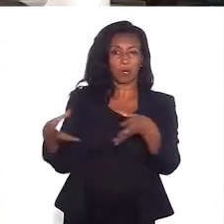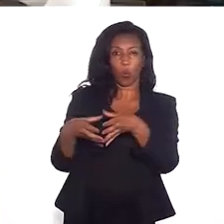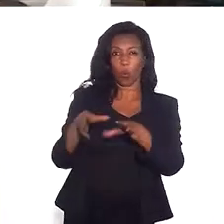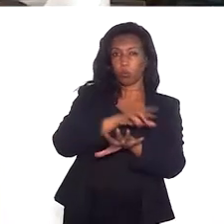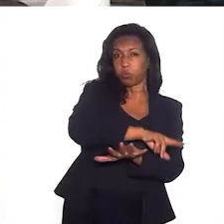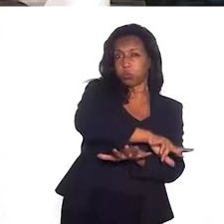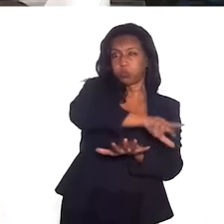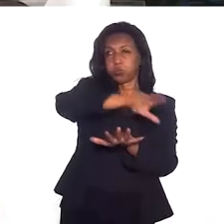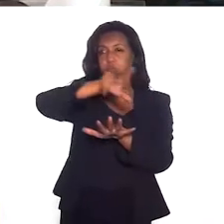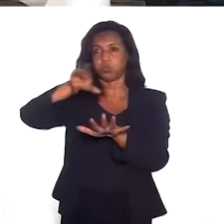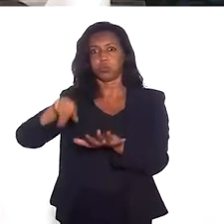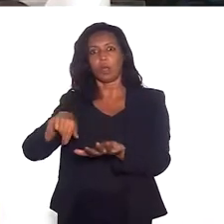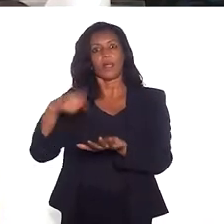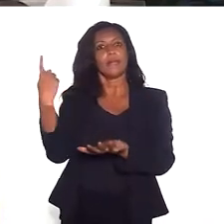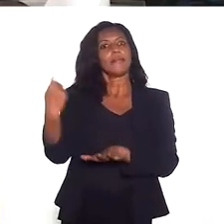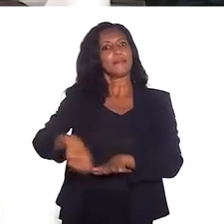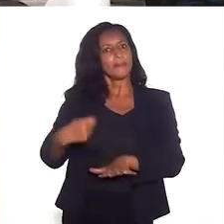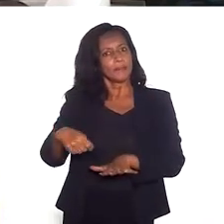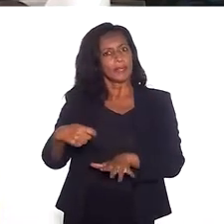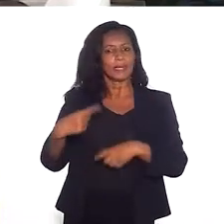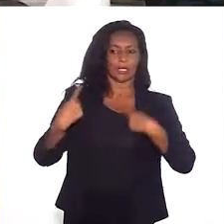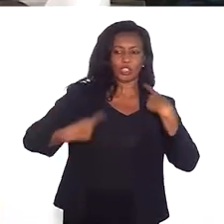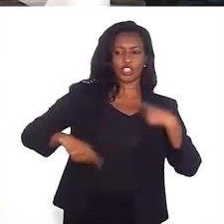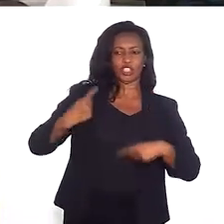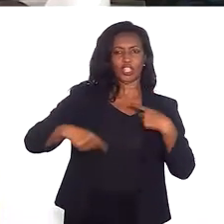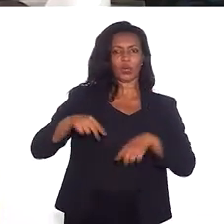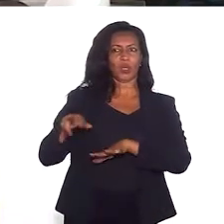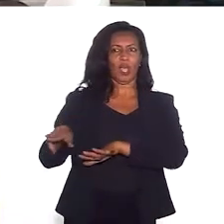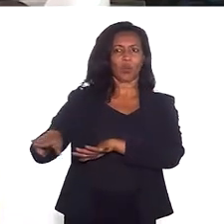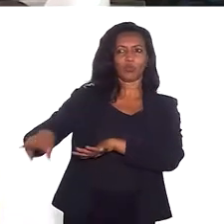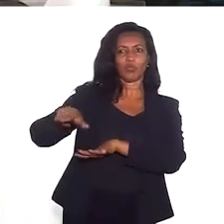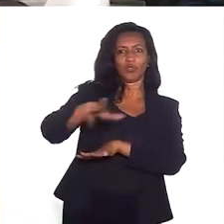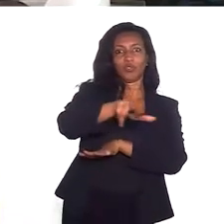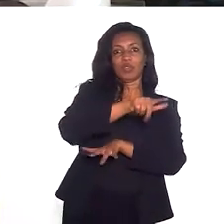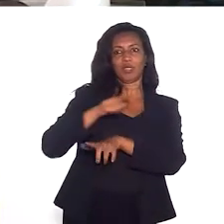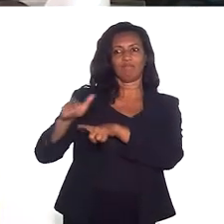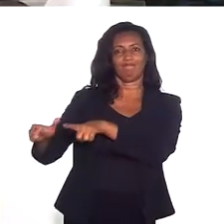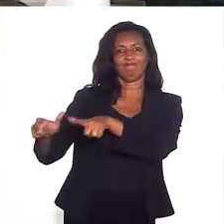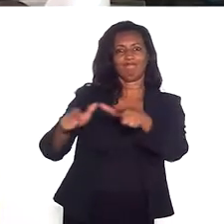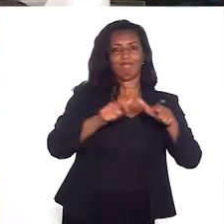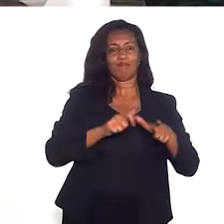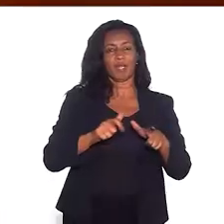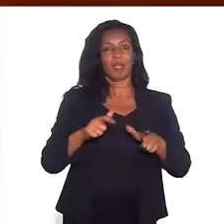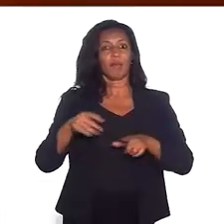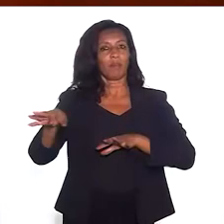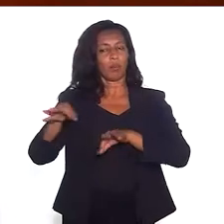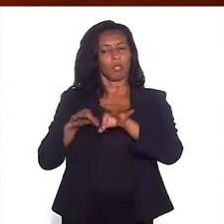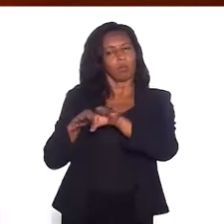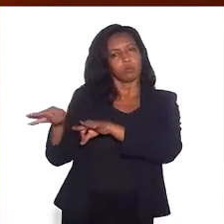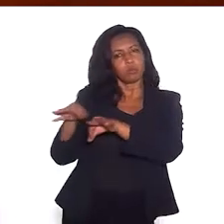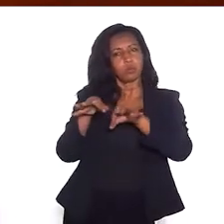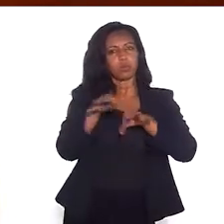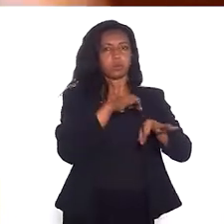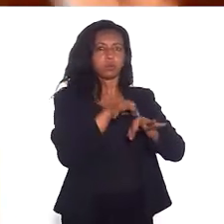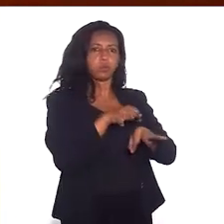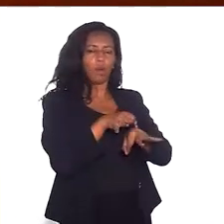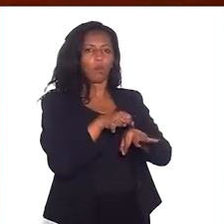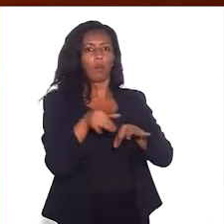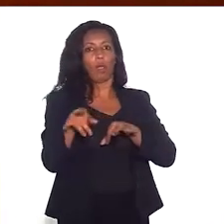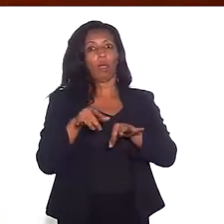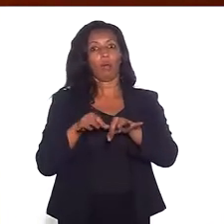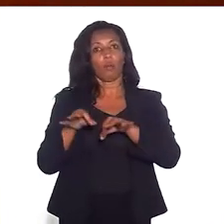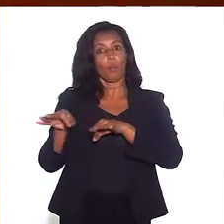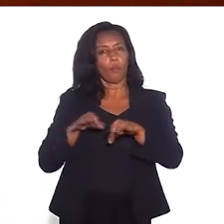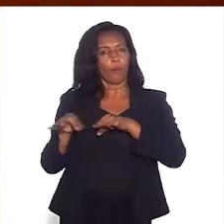ele é um campo muito interdisciplinar, é porque ele precisa dialogar com essas diferentes áreas para então poder formular,